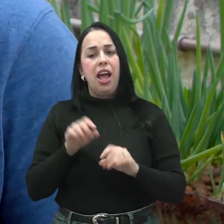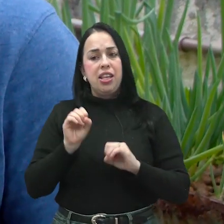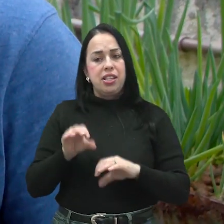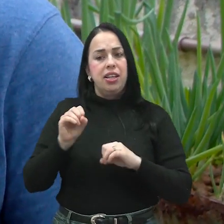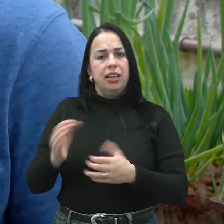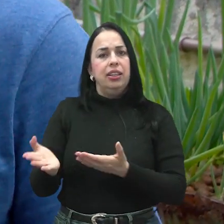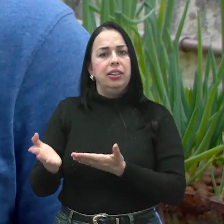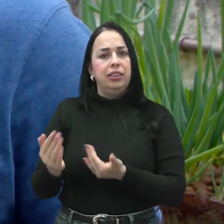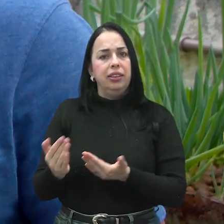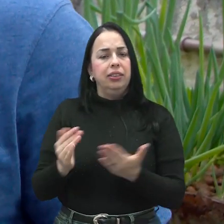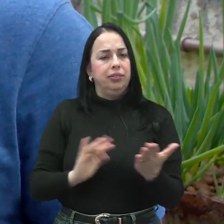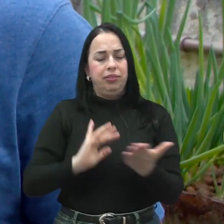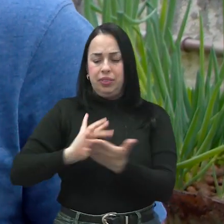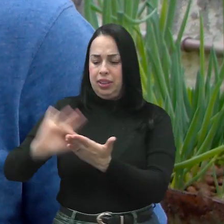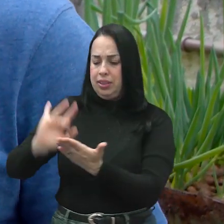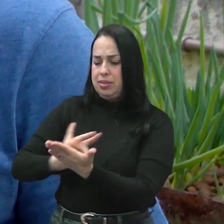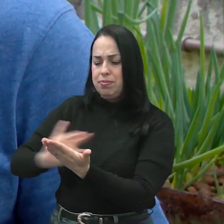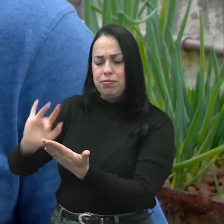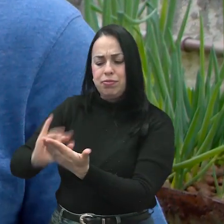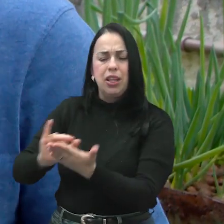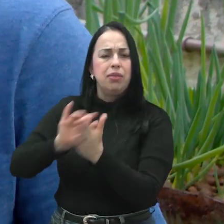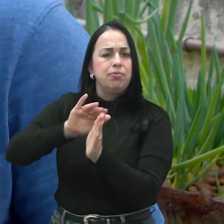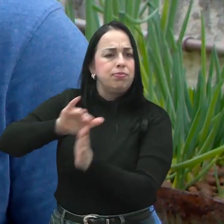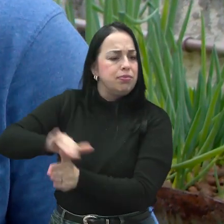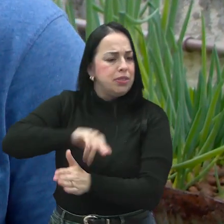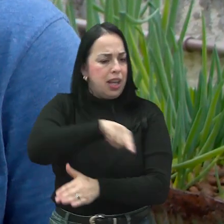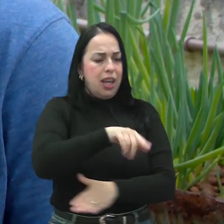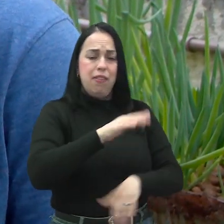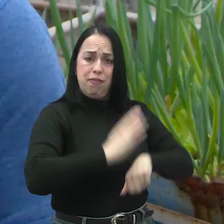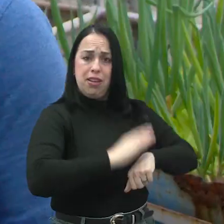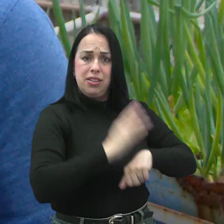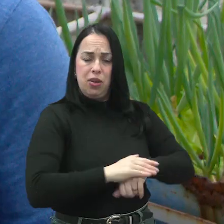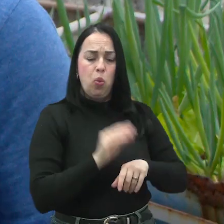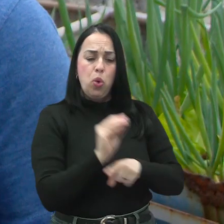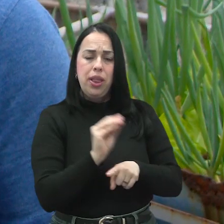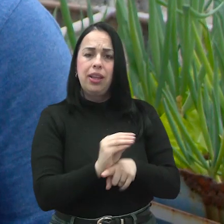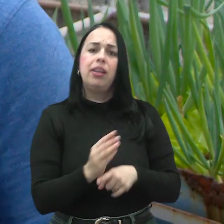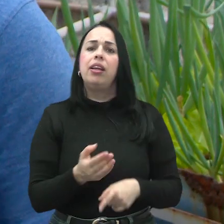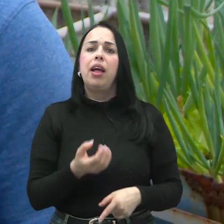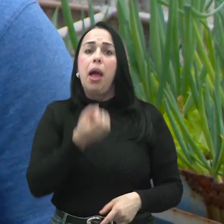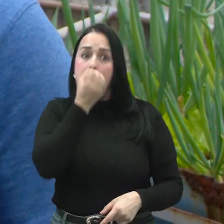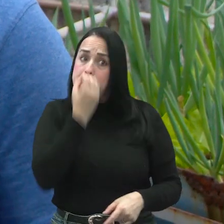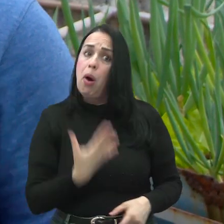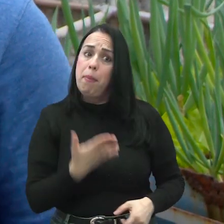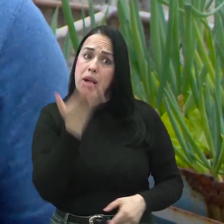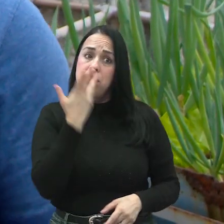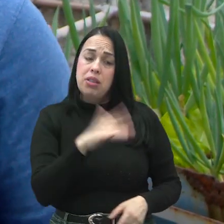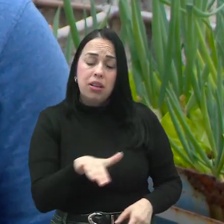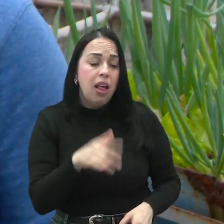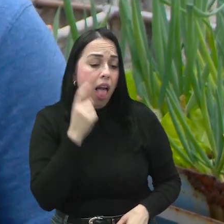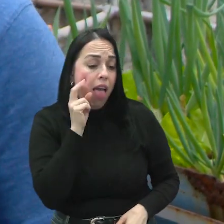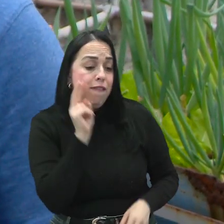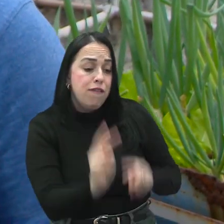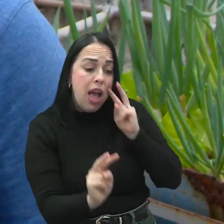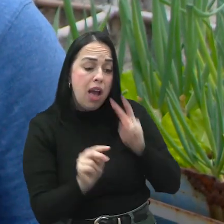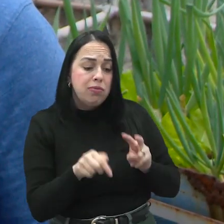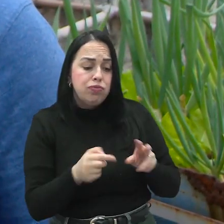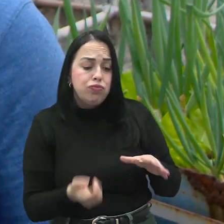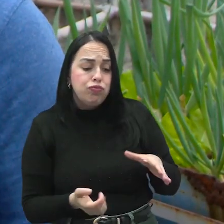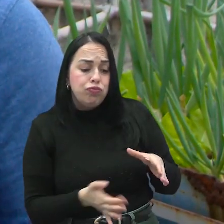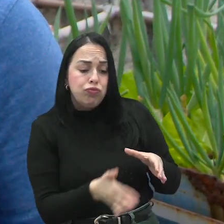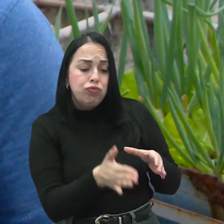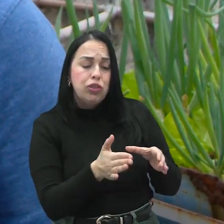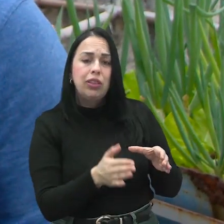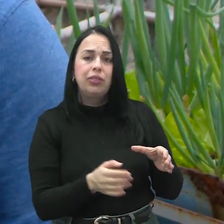nossos jovens sair um pouco da tecnologia e realmente colocar a mão na massa. O que será bom para as crianças? É realmente ela ver